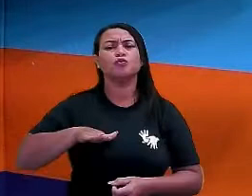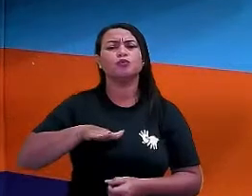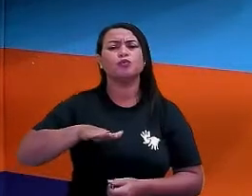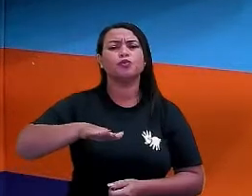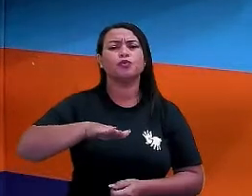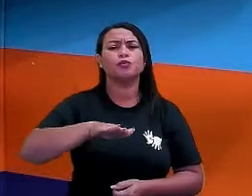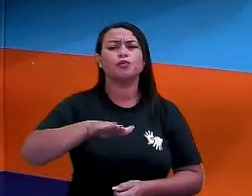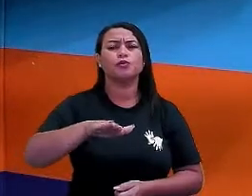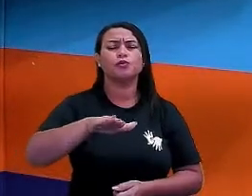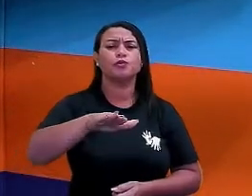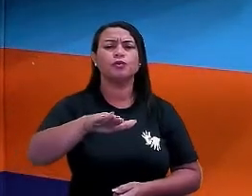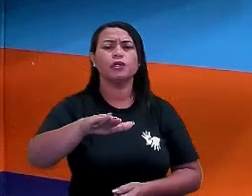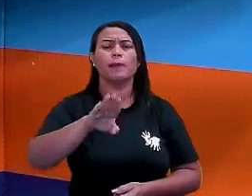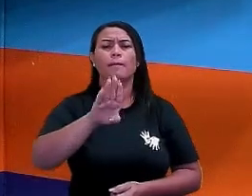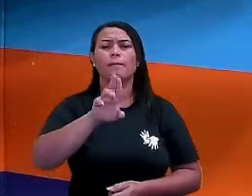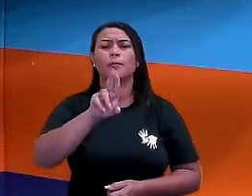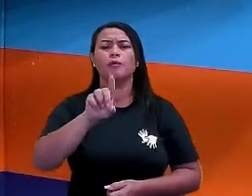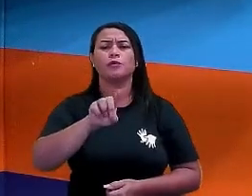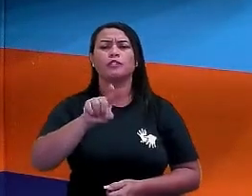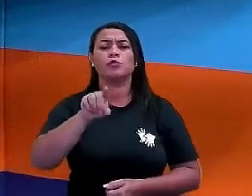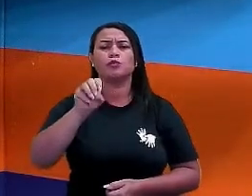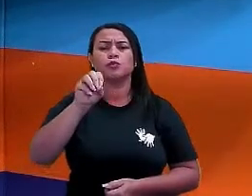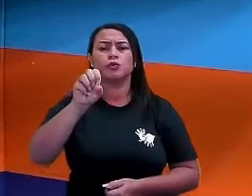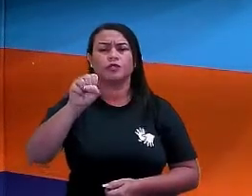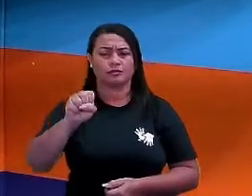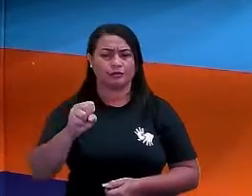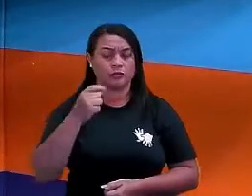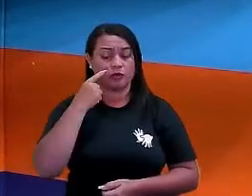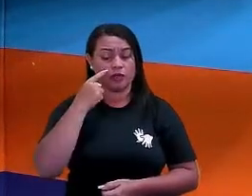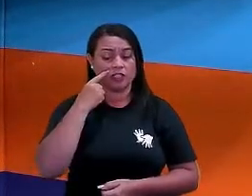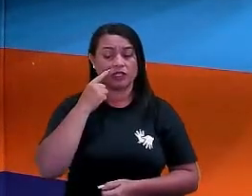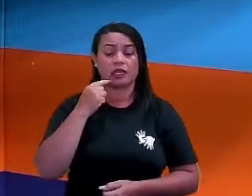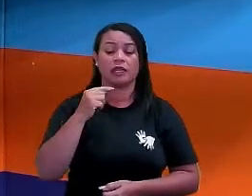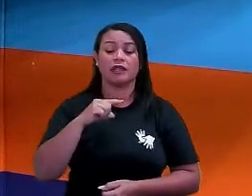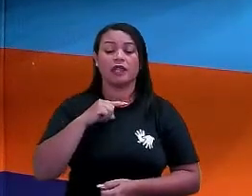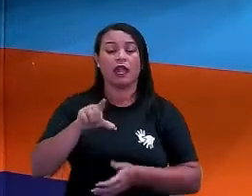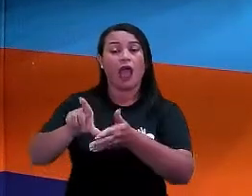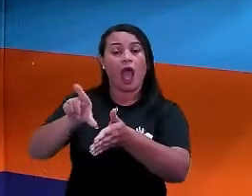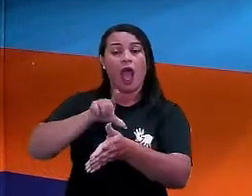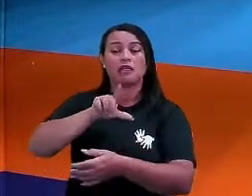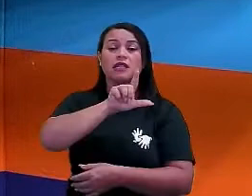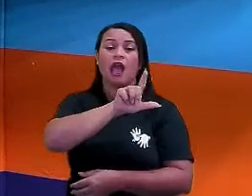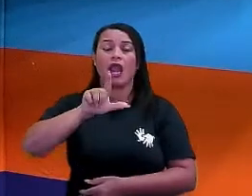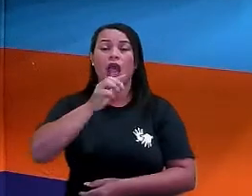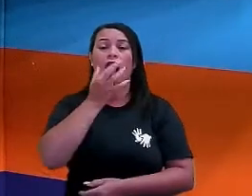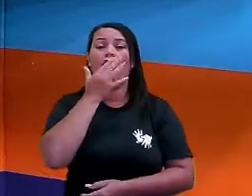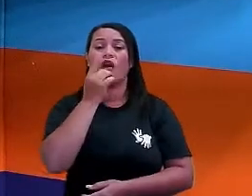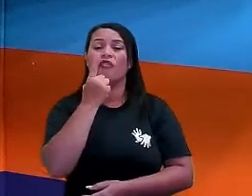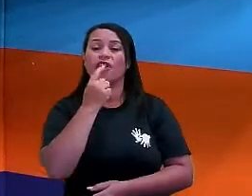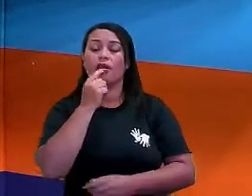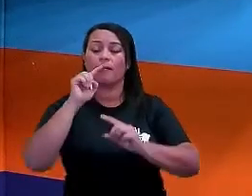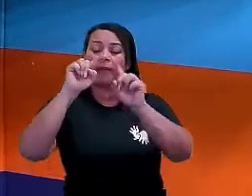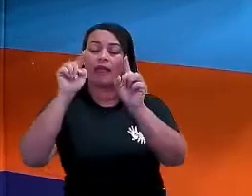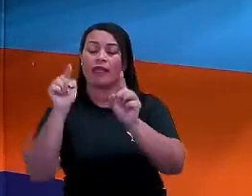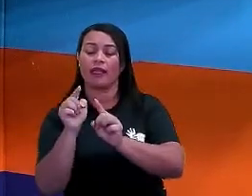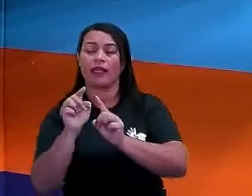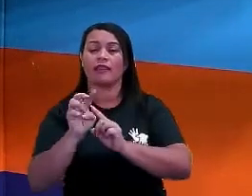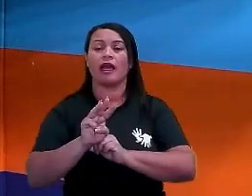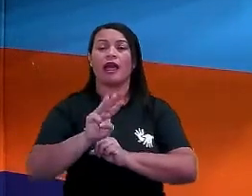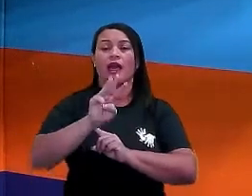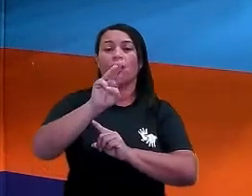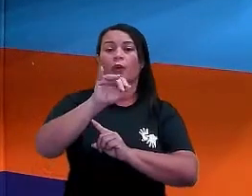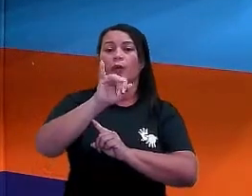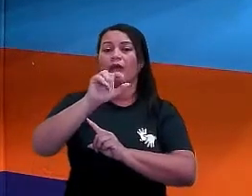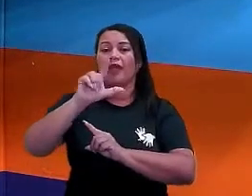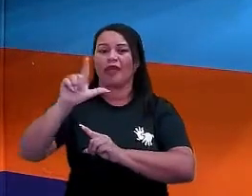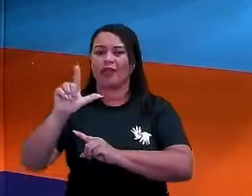Búzios. Veja, esse apóstrofe LL é a abreviatura dessa palavrinha que está aí na cor vermelha, que é o will. Não é o will não, tá? O will é